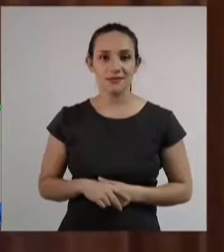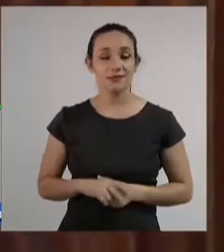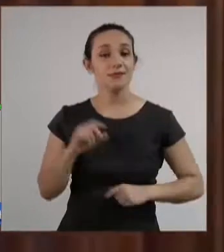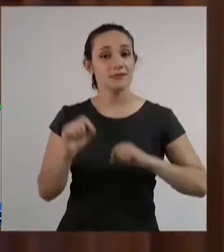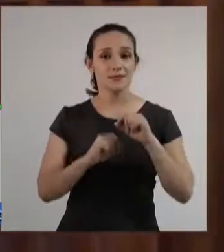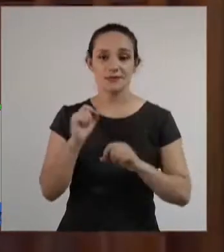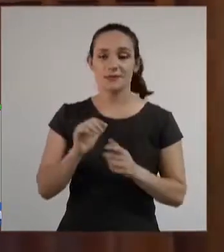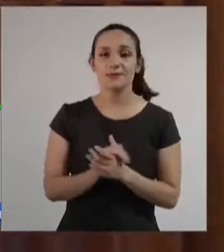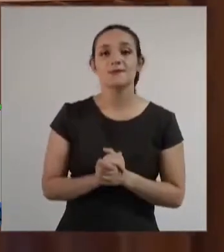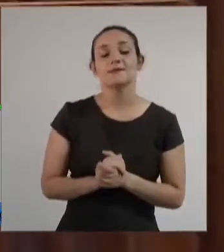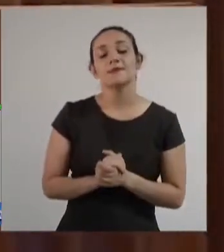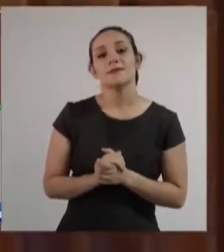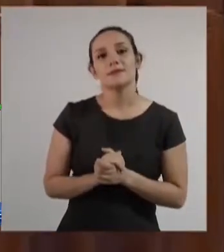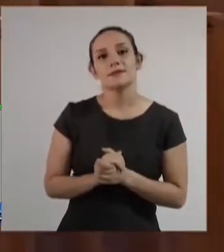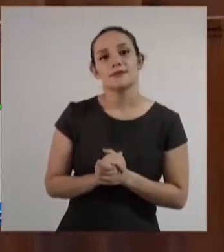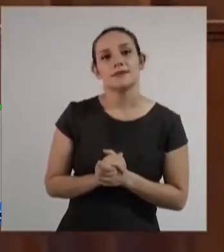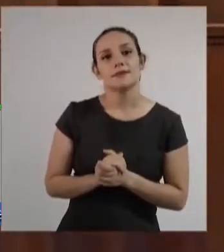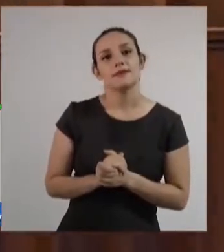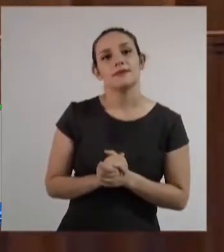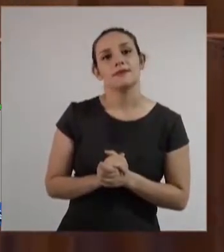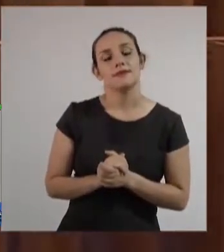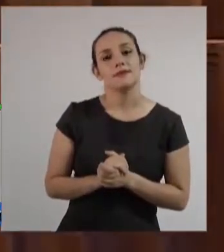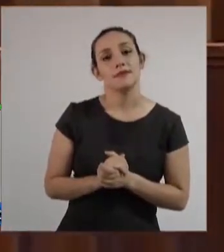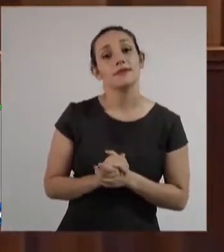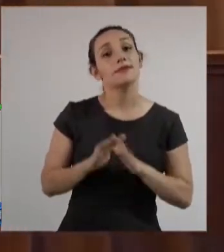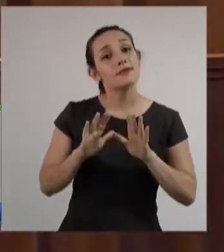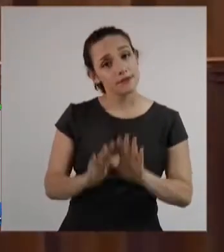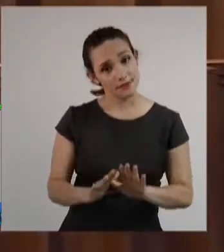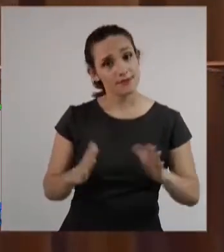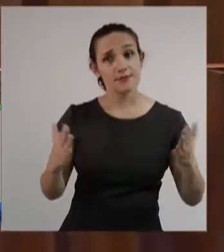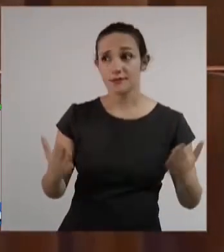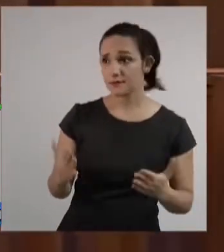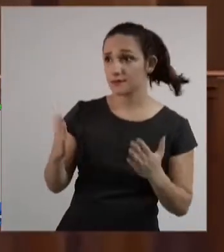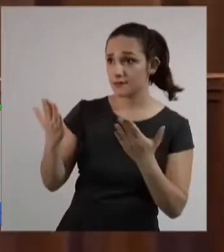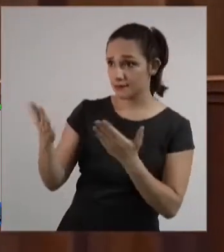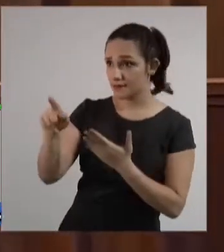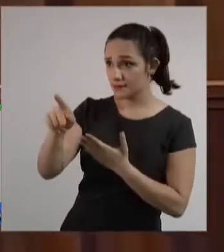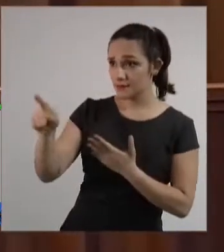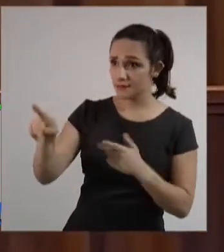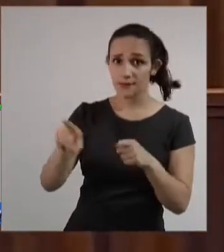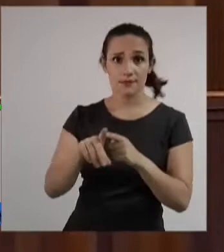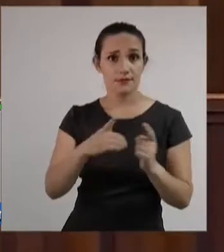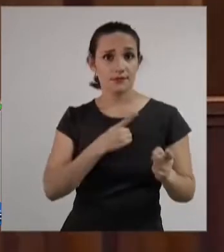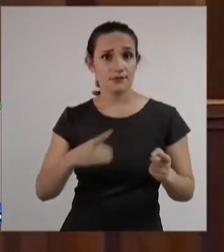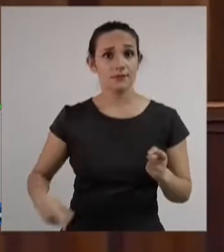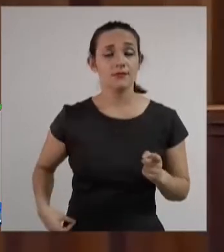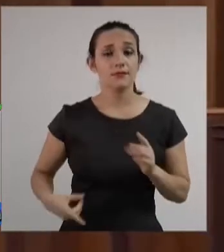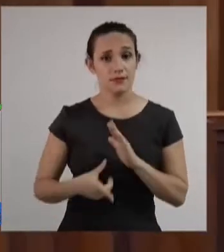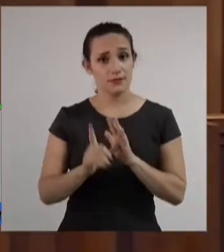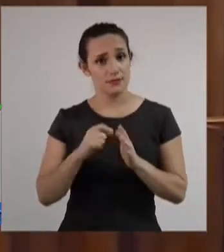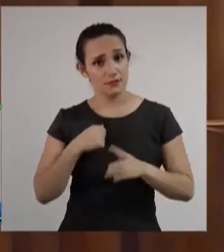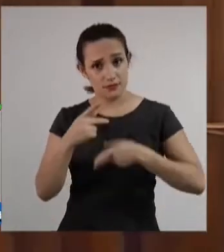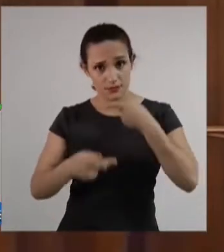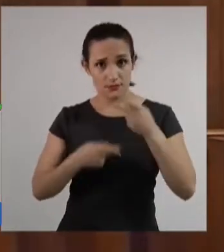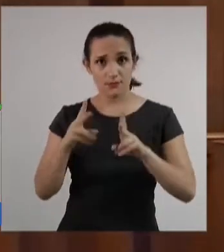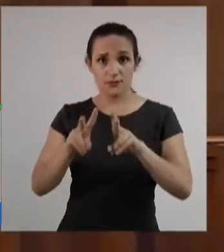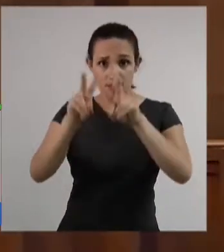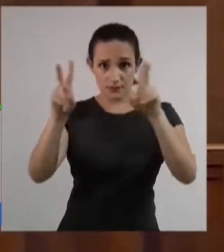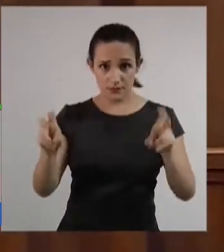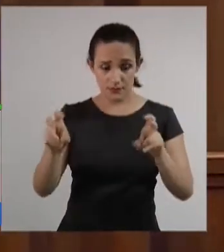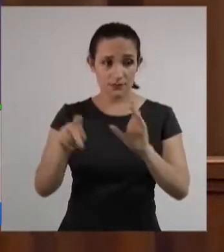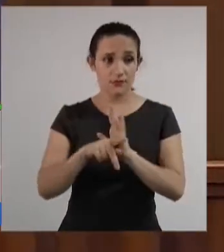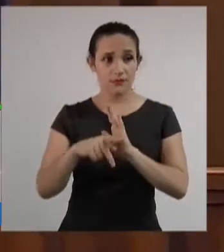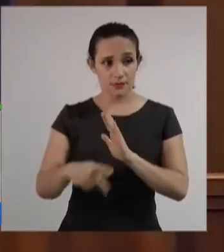Senhor presidente, senhores deputados, antes de falar do assunto que me traz à tribuna, quero